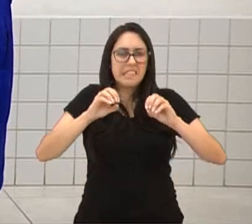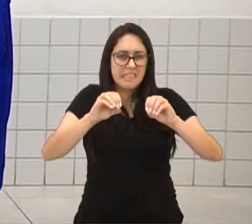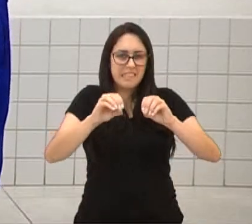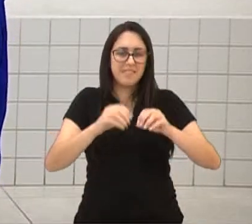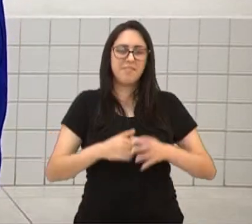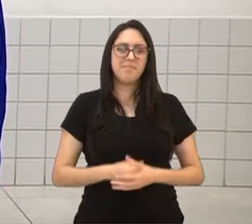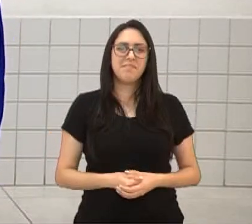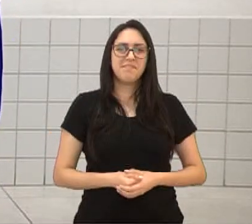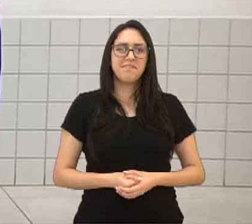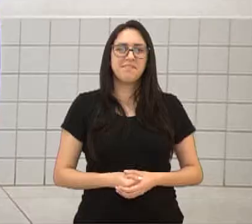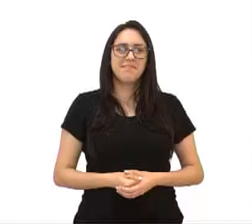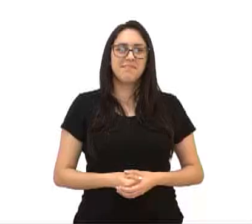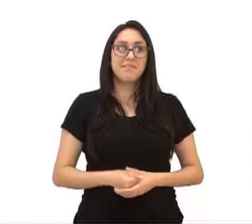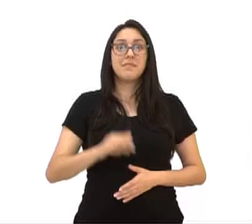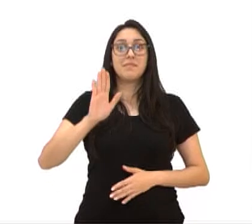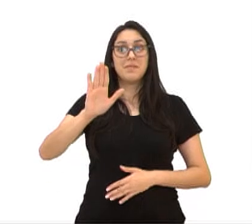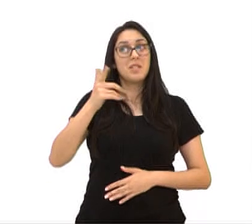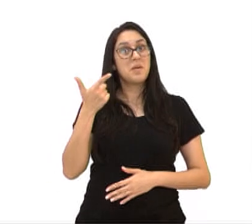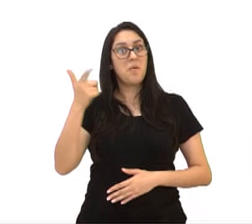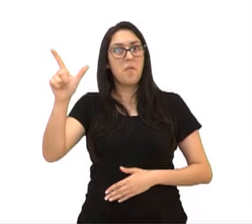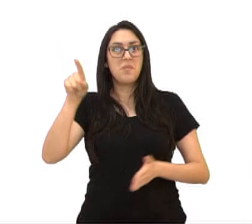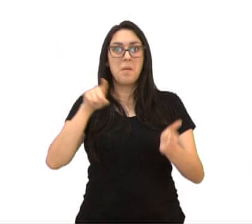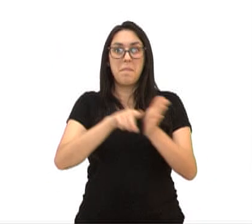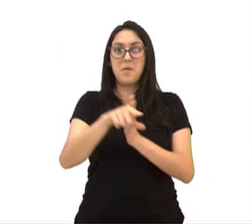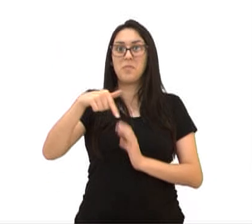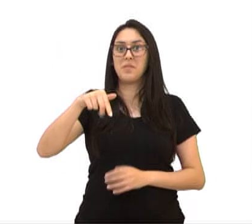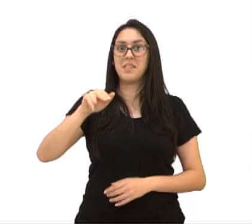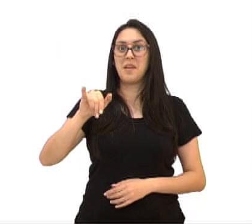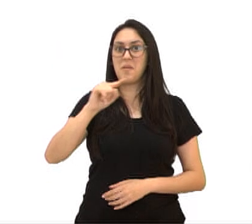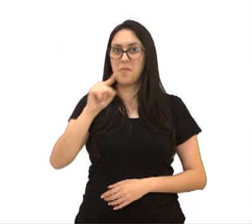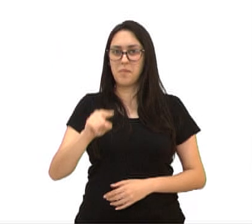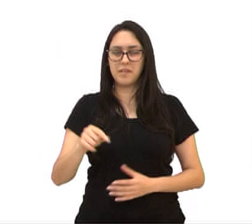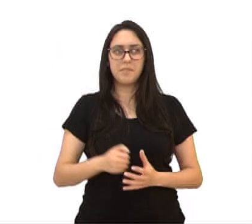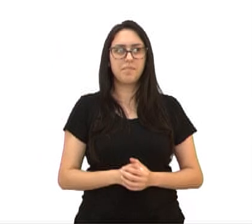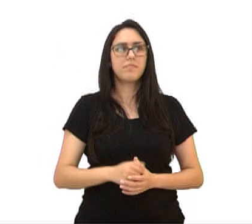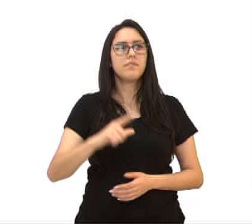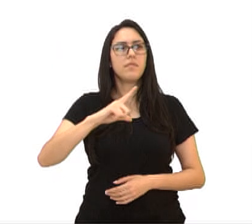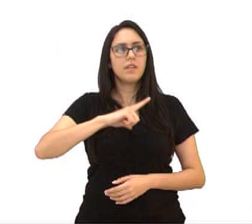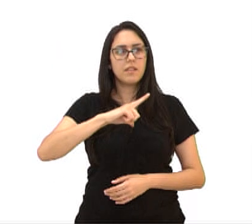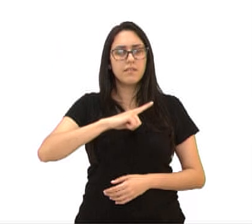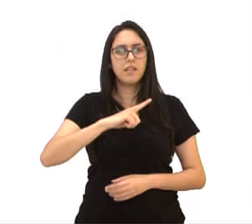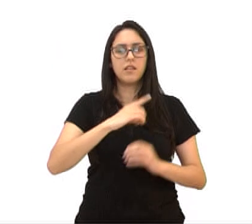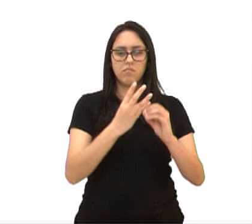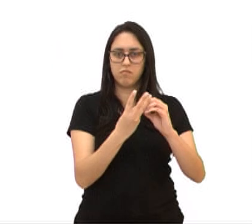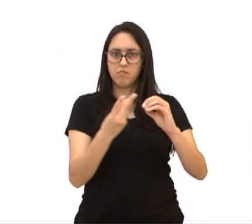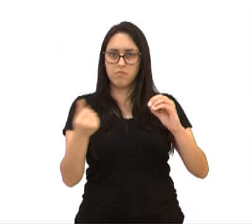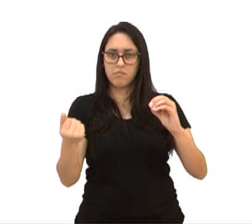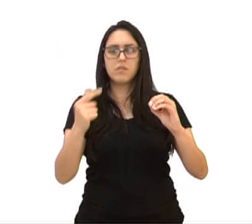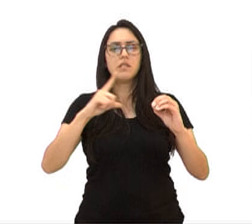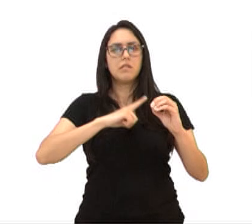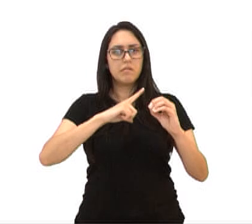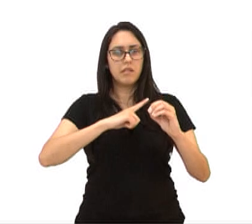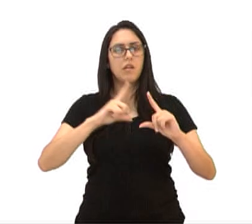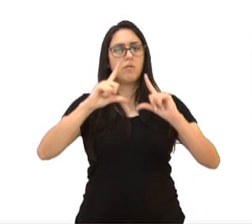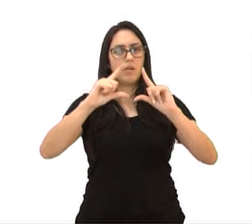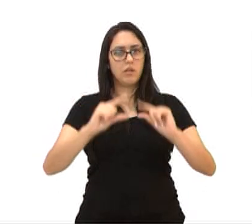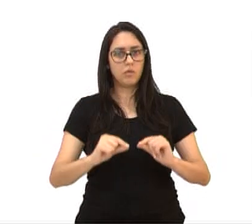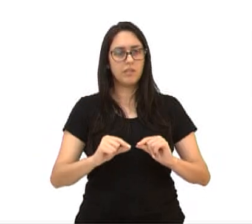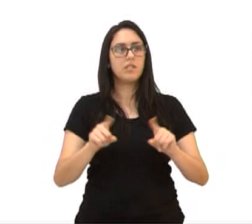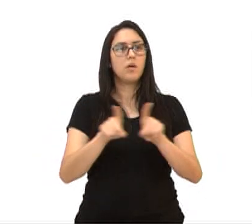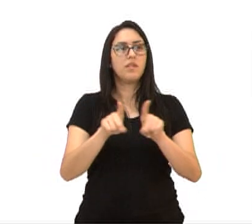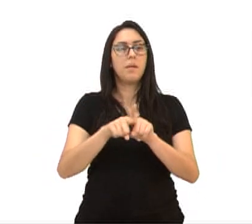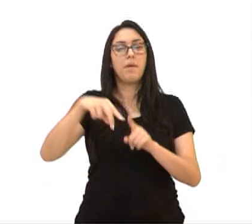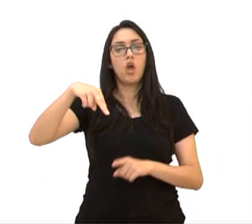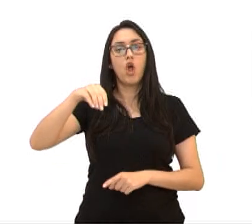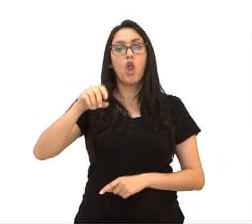lá? Temos mais um quiz. Então, vamos lá. Ó. O agente oxidante sofre redução, seu NOx, ali a gente tem um espaço, tá?